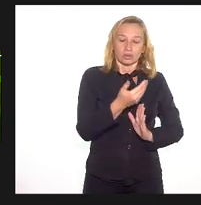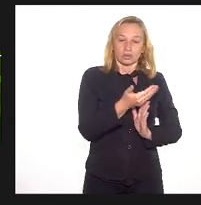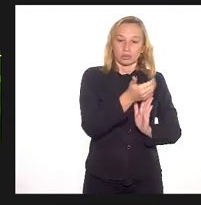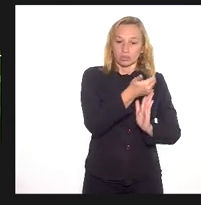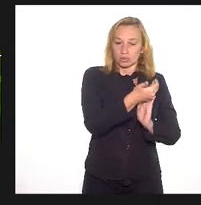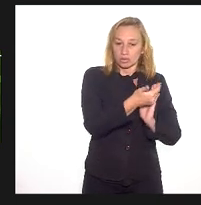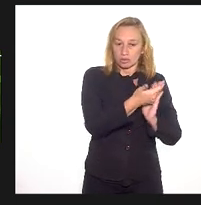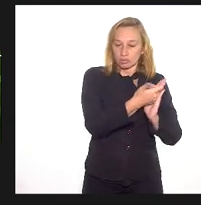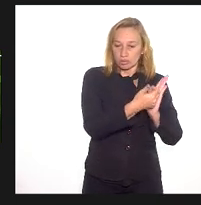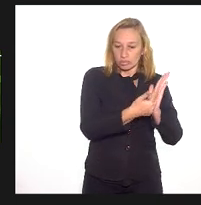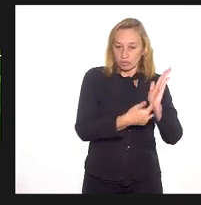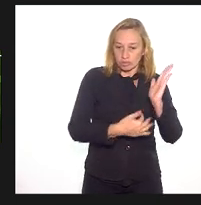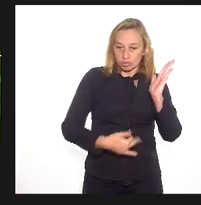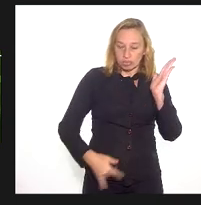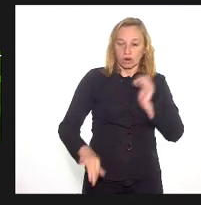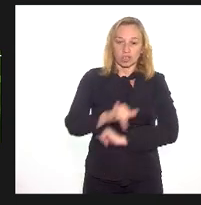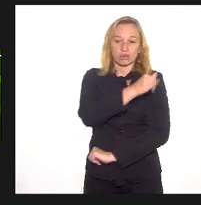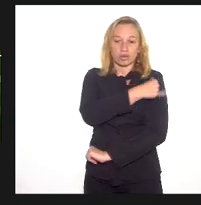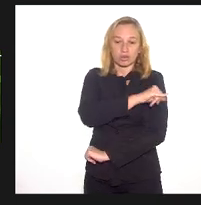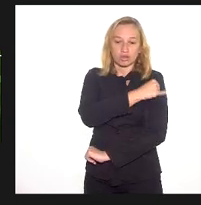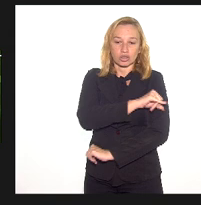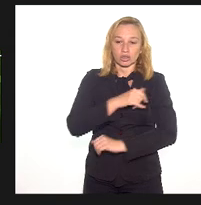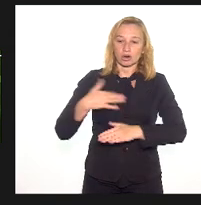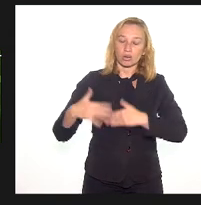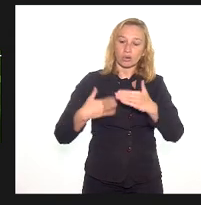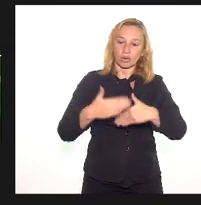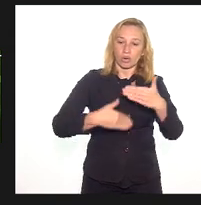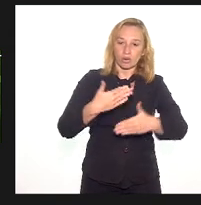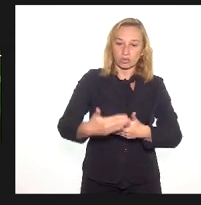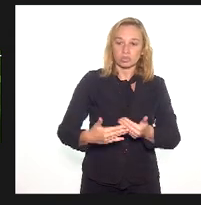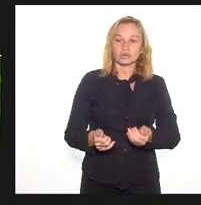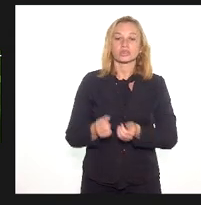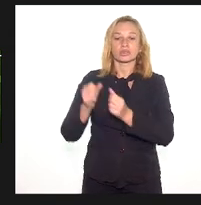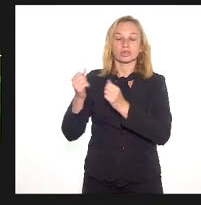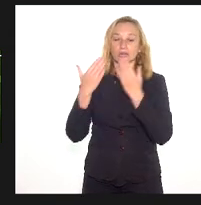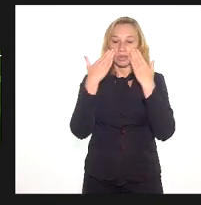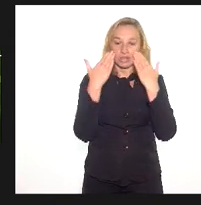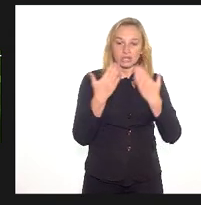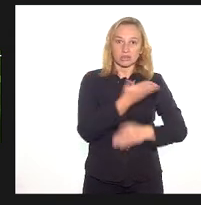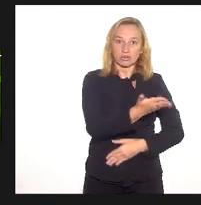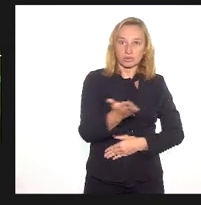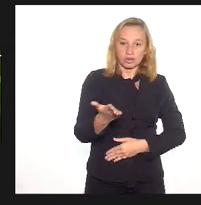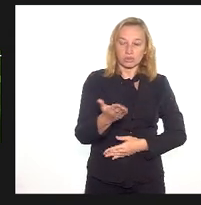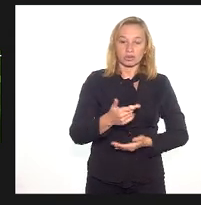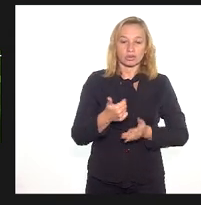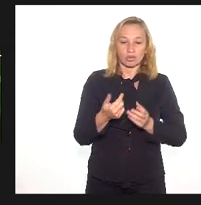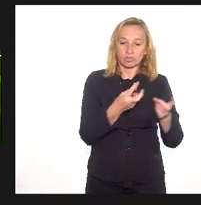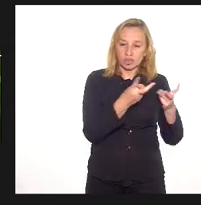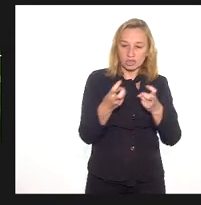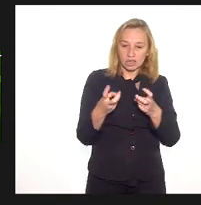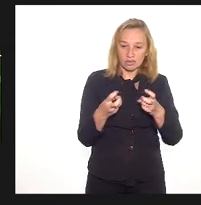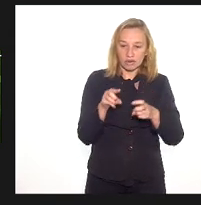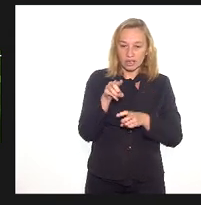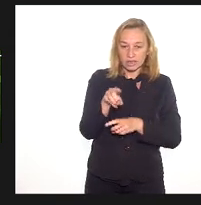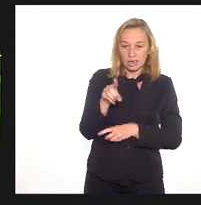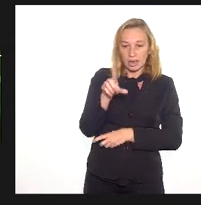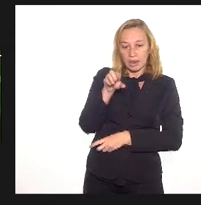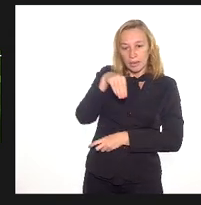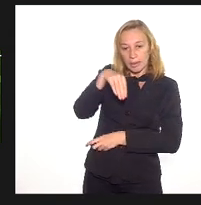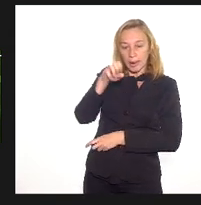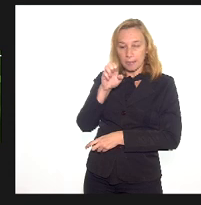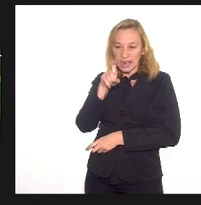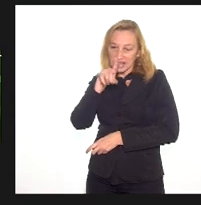conversa com o quesito número 7. Então, ao longo da apresentação, quando os senhores identificarem essa medalha, é